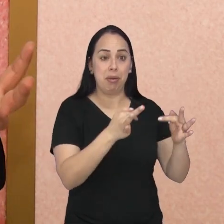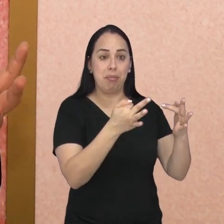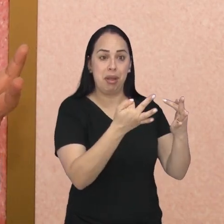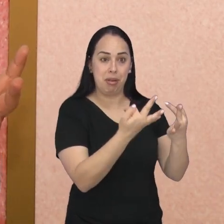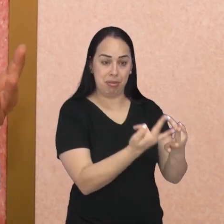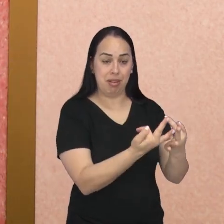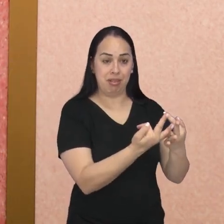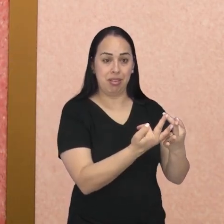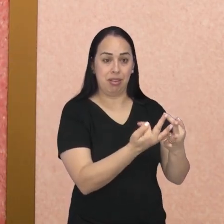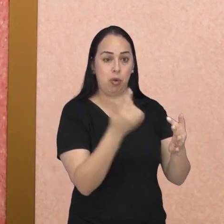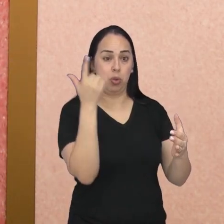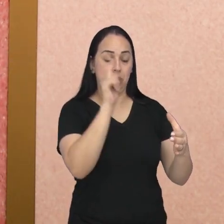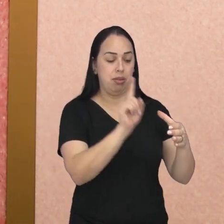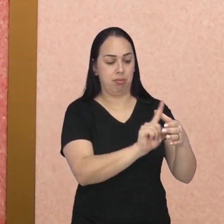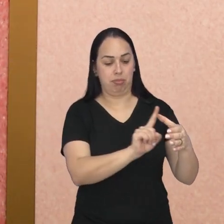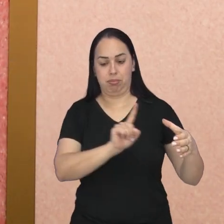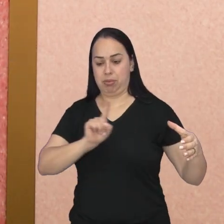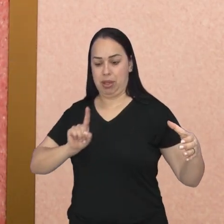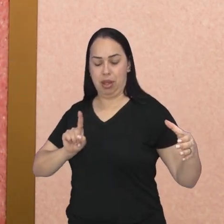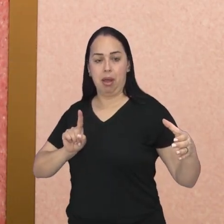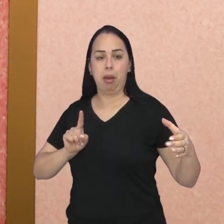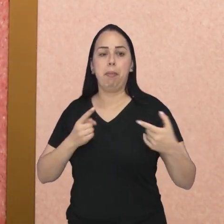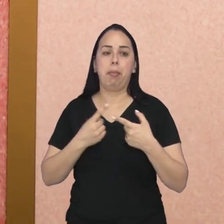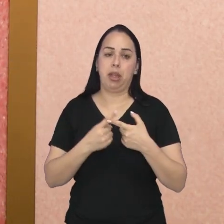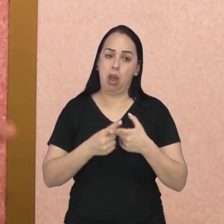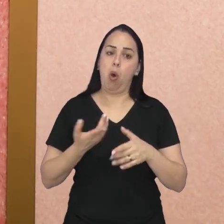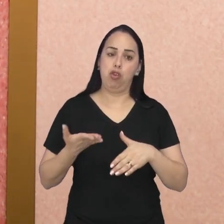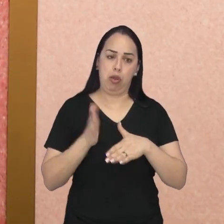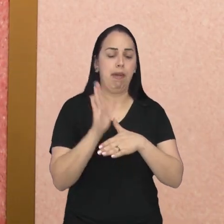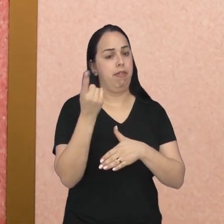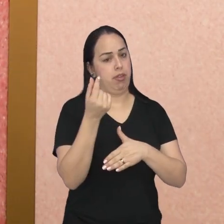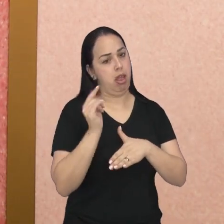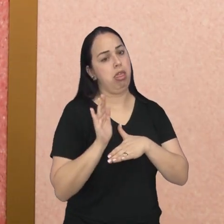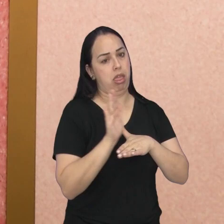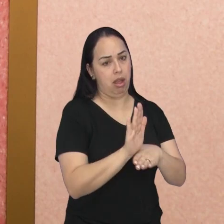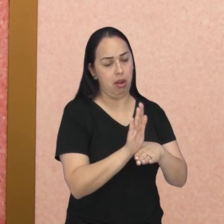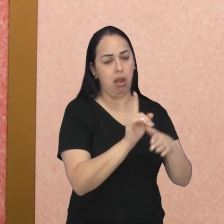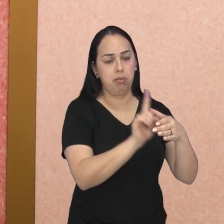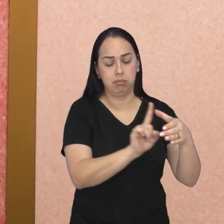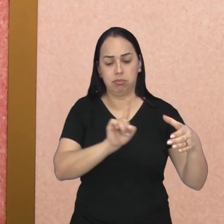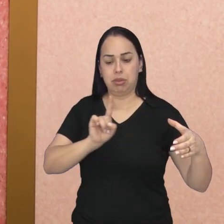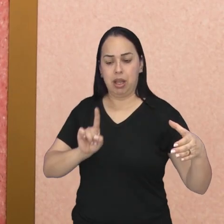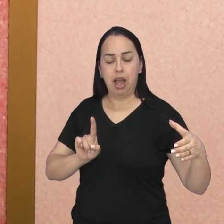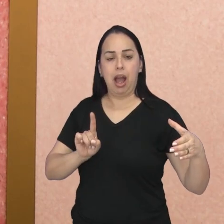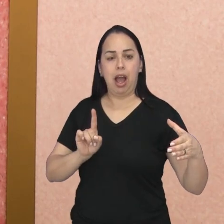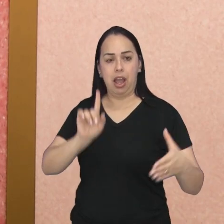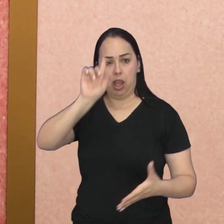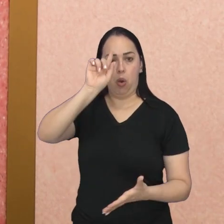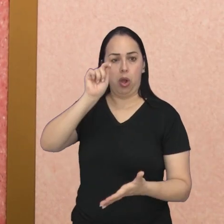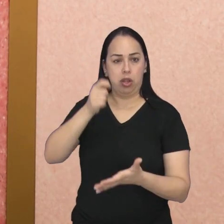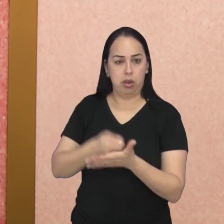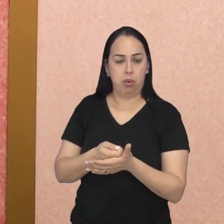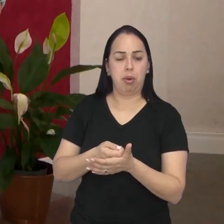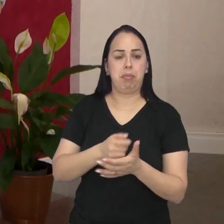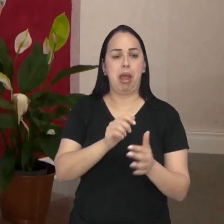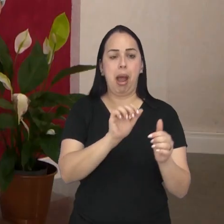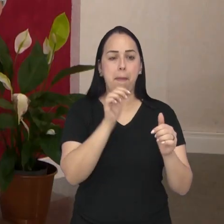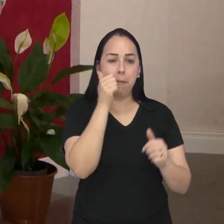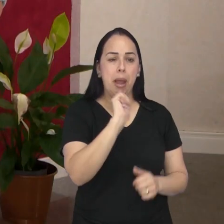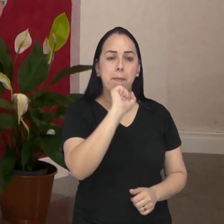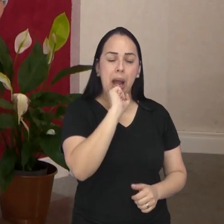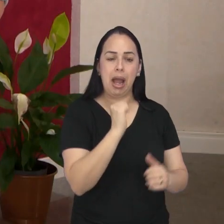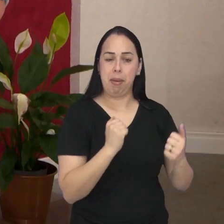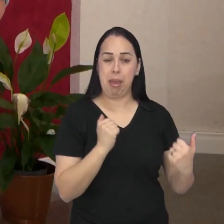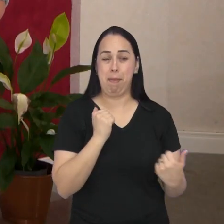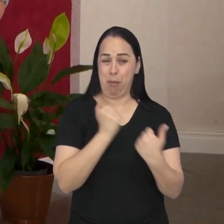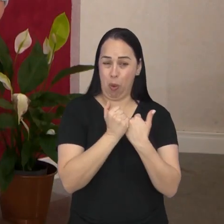conseguia ficar sem a minha presença, por conta financeira também, aí eu decidi, com o apoio da minha mãe